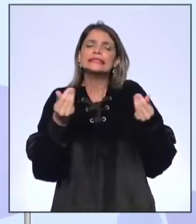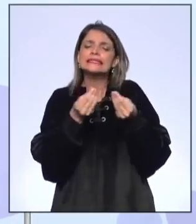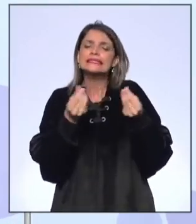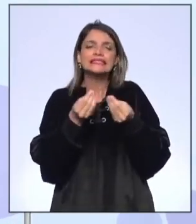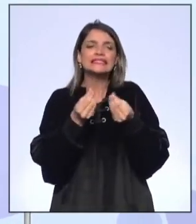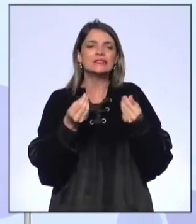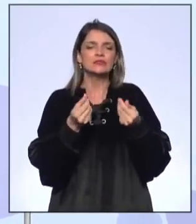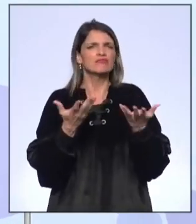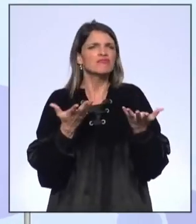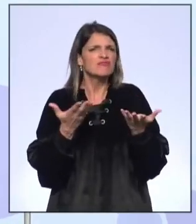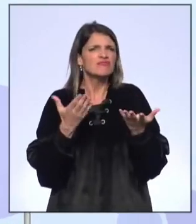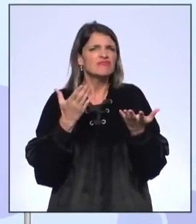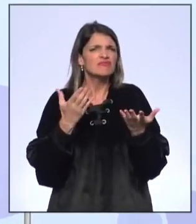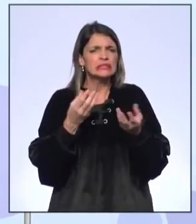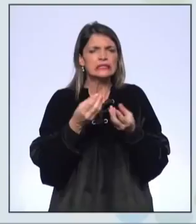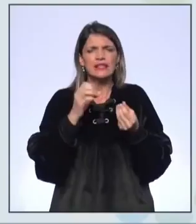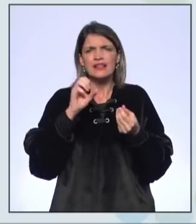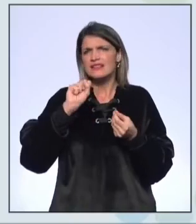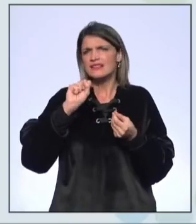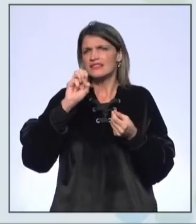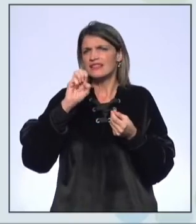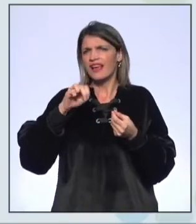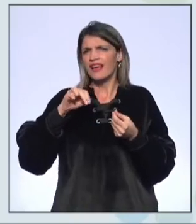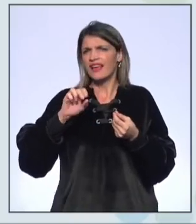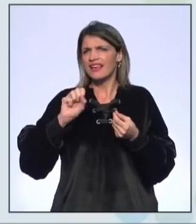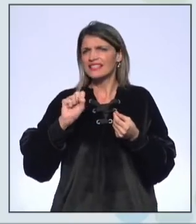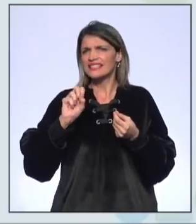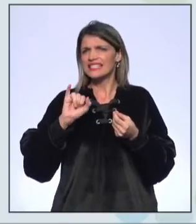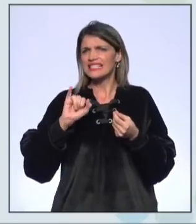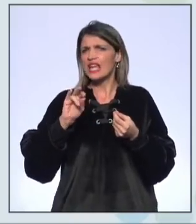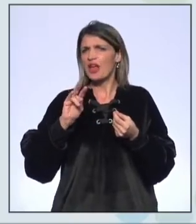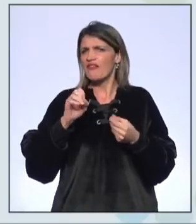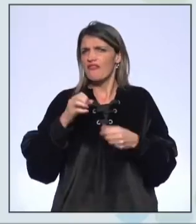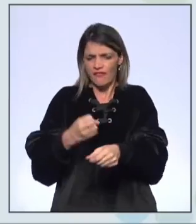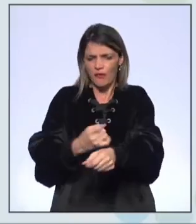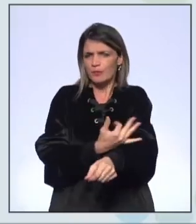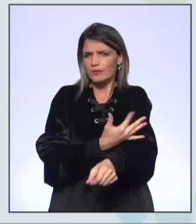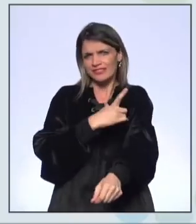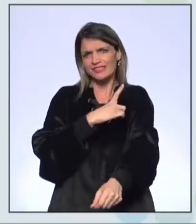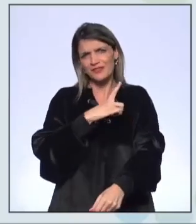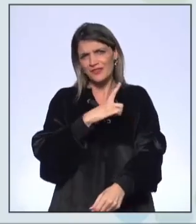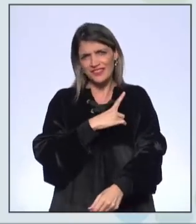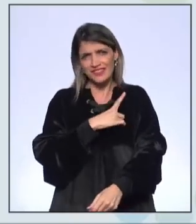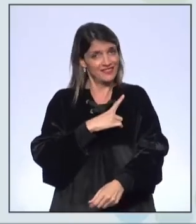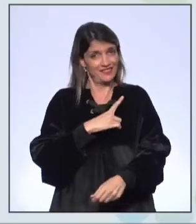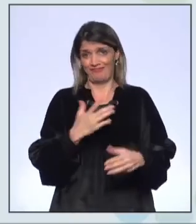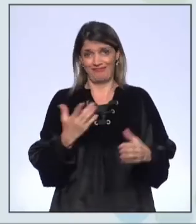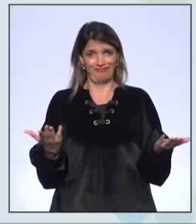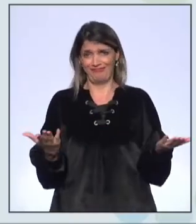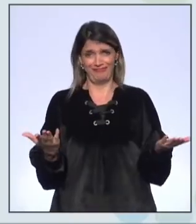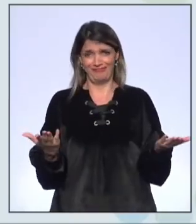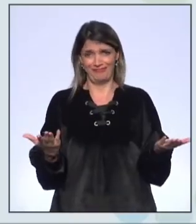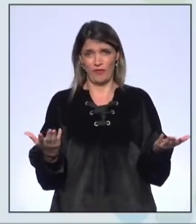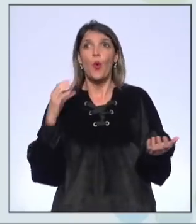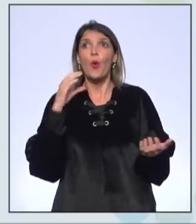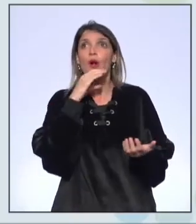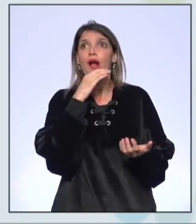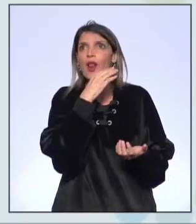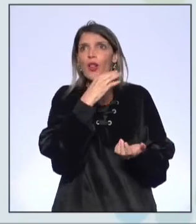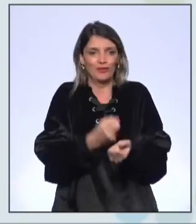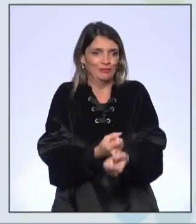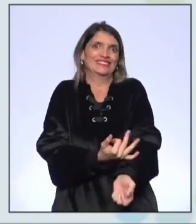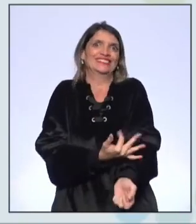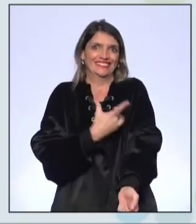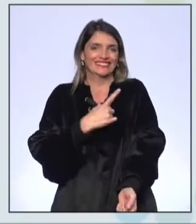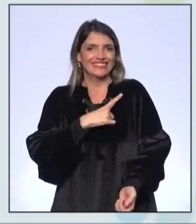Giba, calor sensível, quer dizer que é um calor que ele tem, né? Ele é emocional? Não. Quer dizer que ele é emocional, né? É o sensível, né?